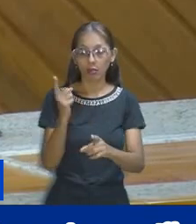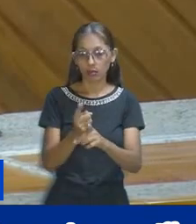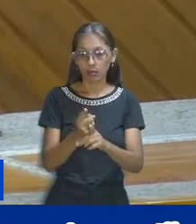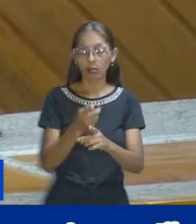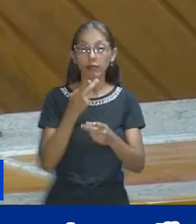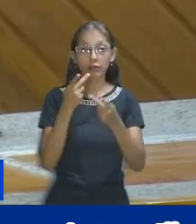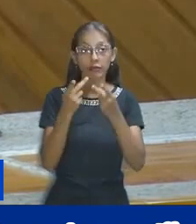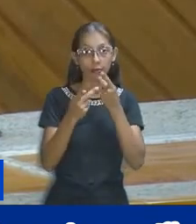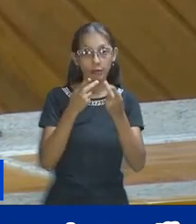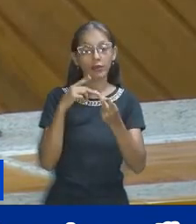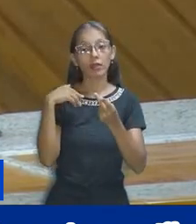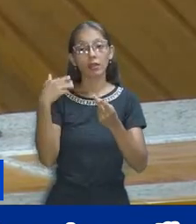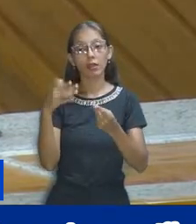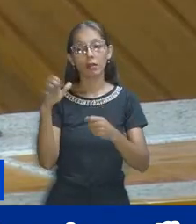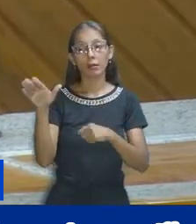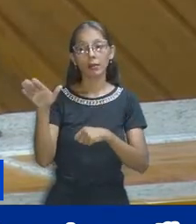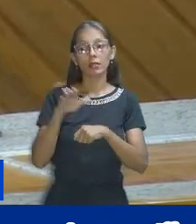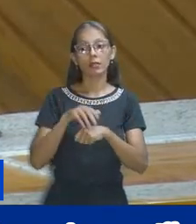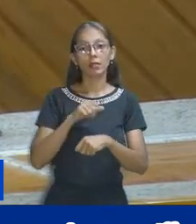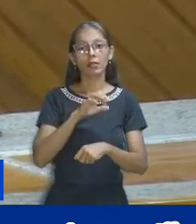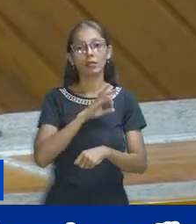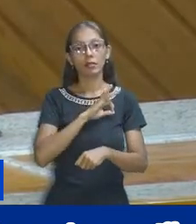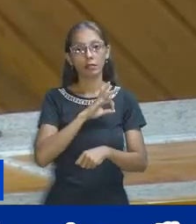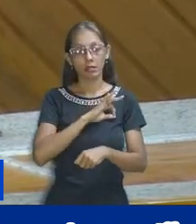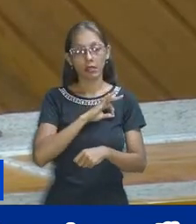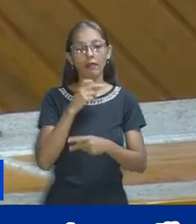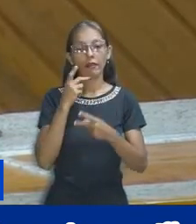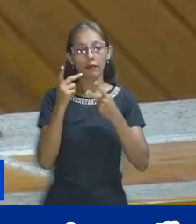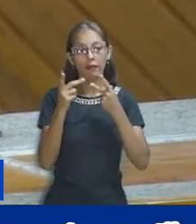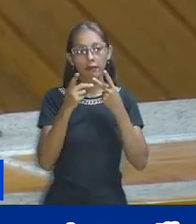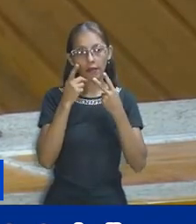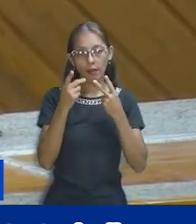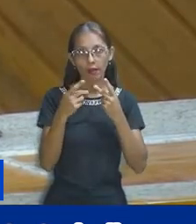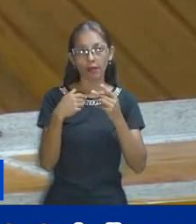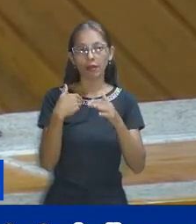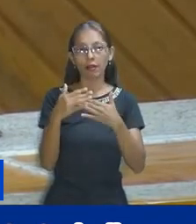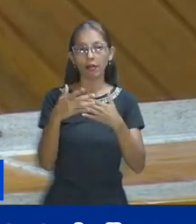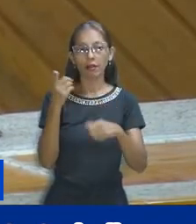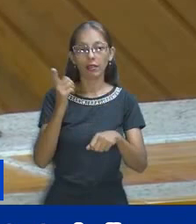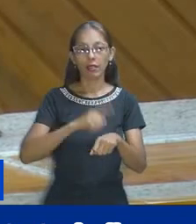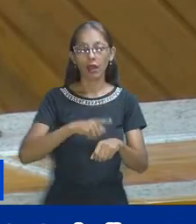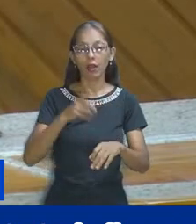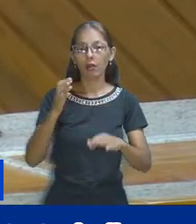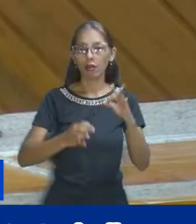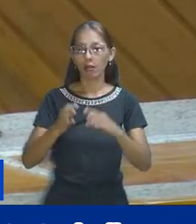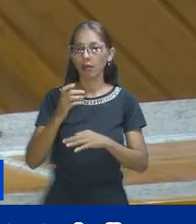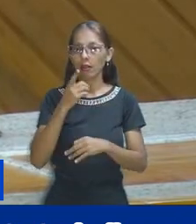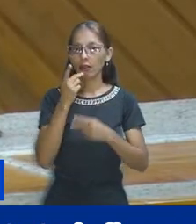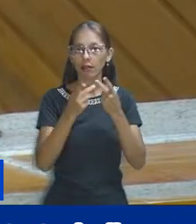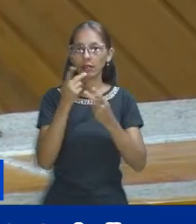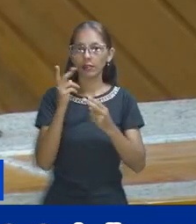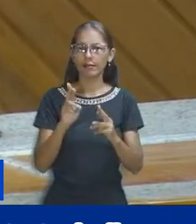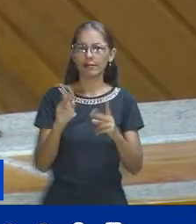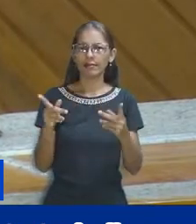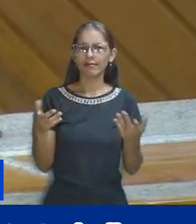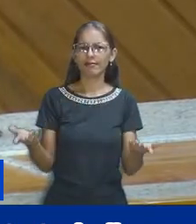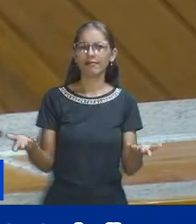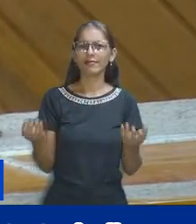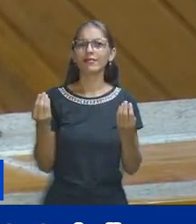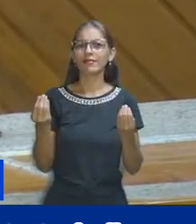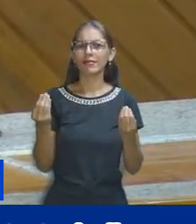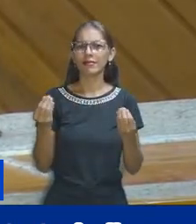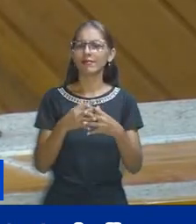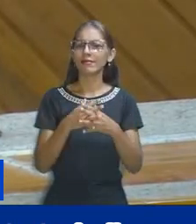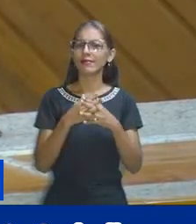câmera, né, na farda ou, enfim, na roupa do policial, aquela ocasião, me parece que